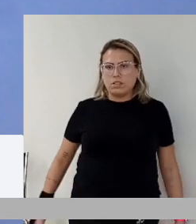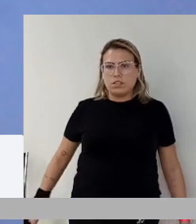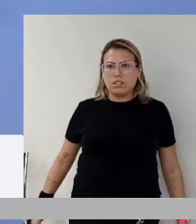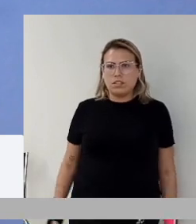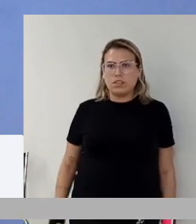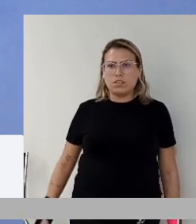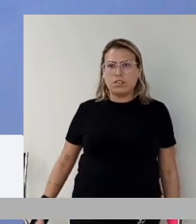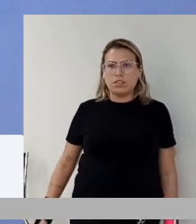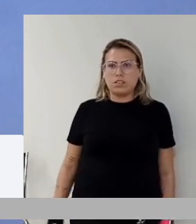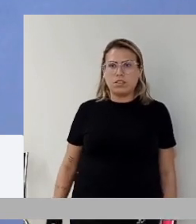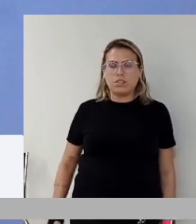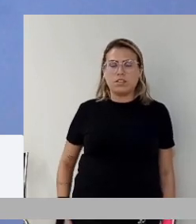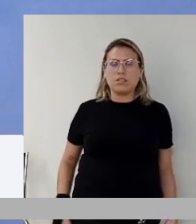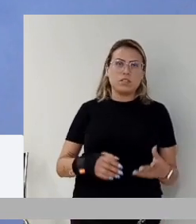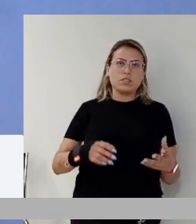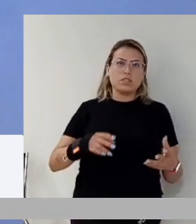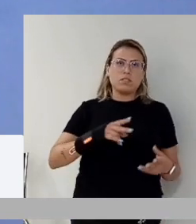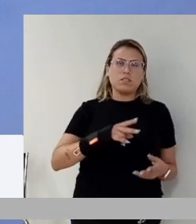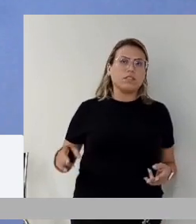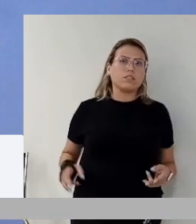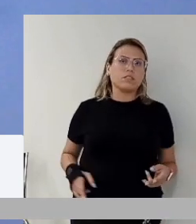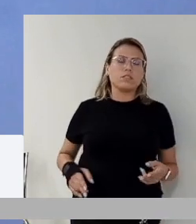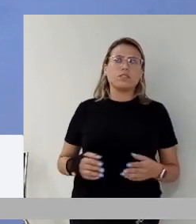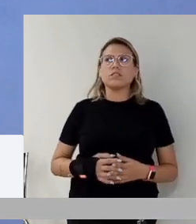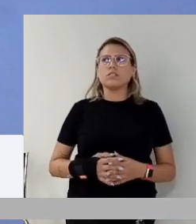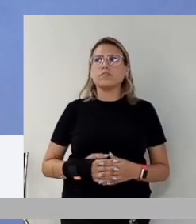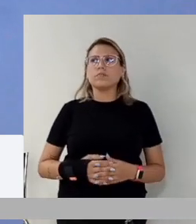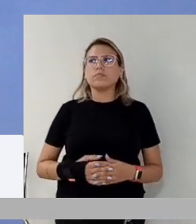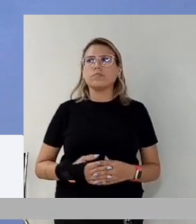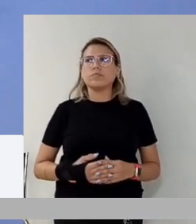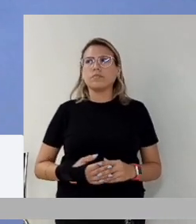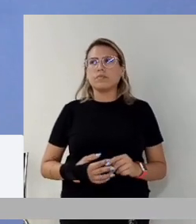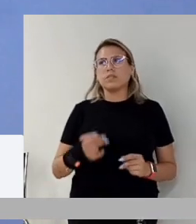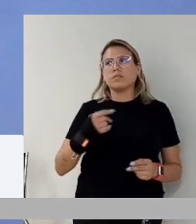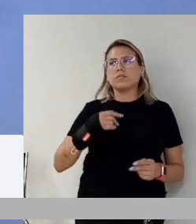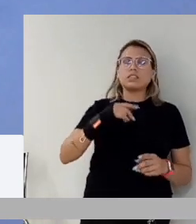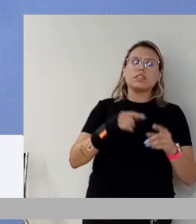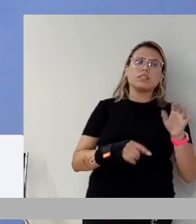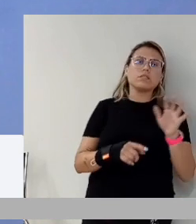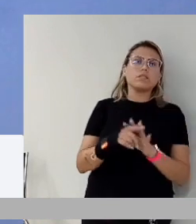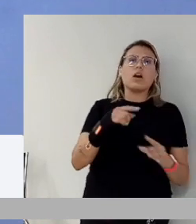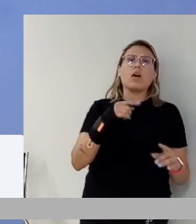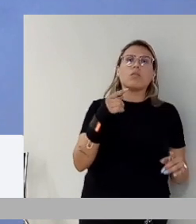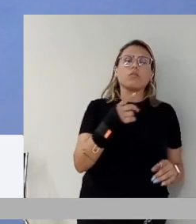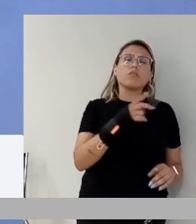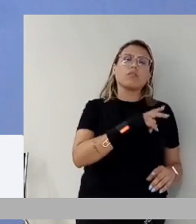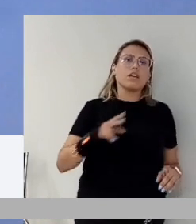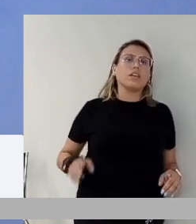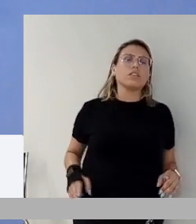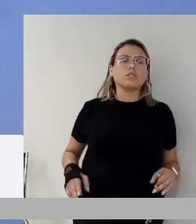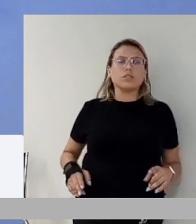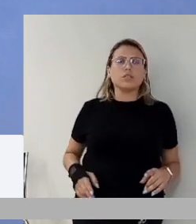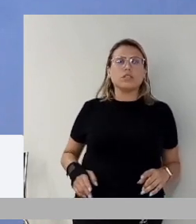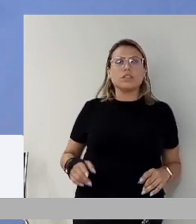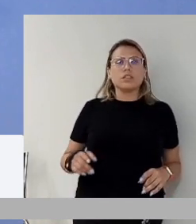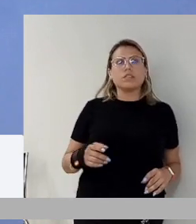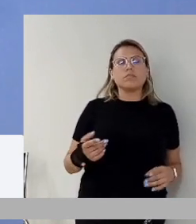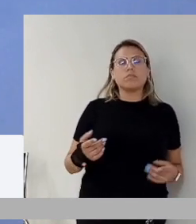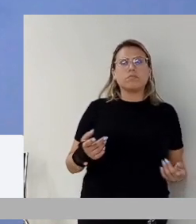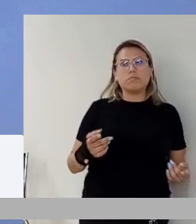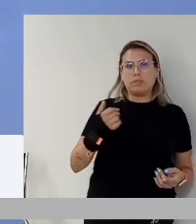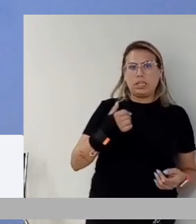senhores vereadores eh eu faço a indagação se algum Vereador primeiro